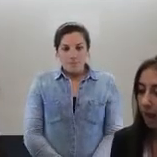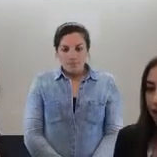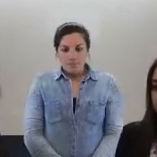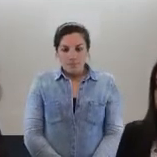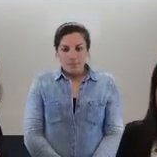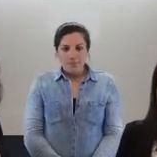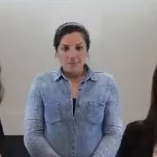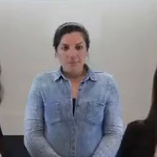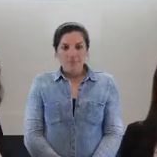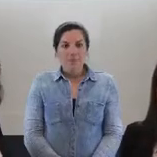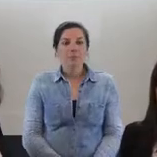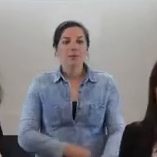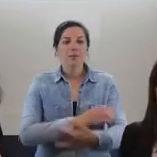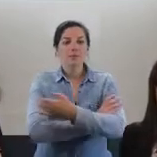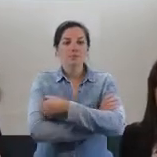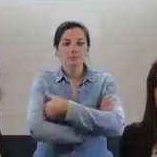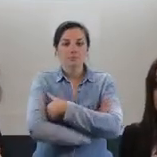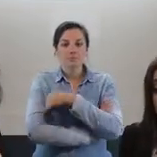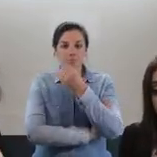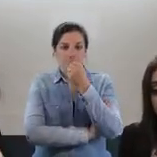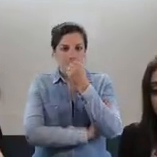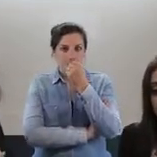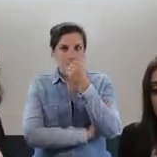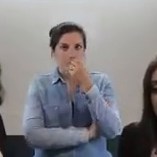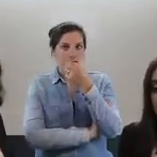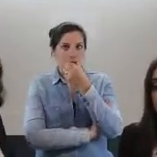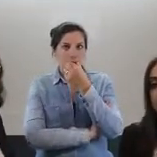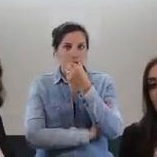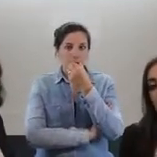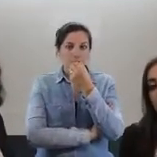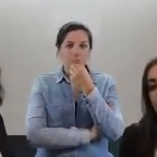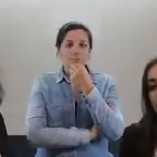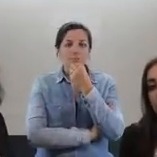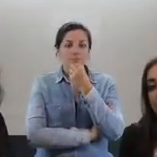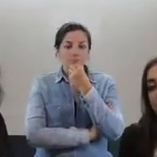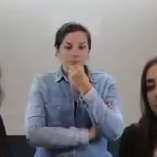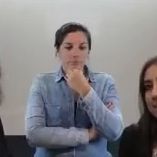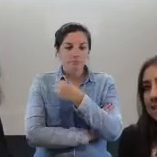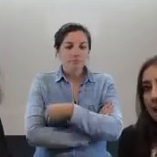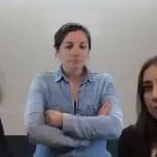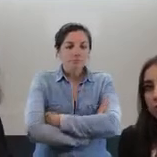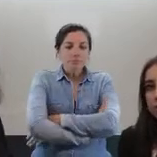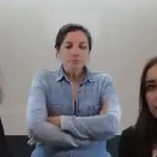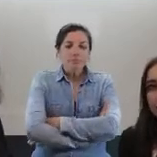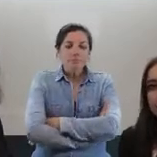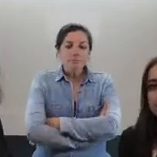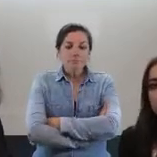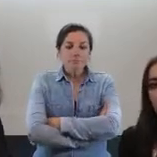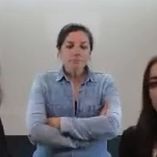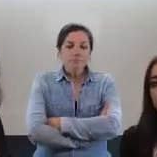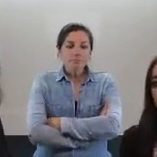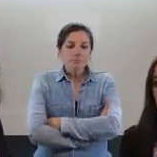isso. Agora a gente vai falar um pouquinho sobre base de dados. Então, as bases de dados,